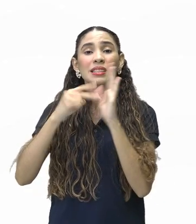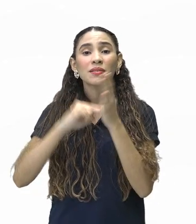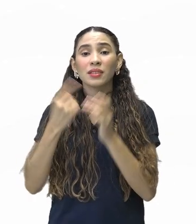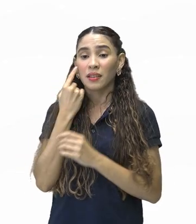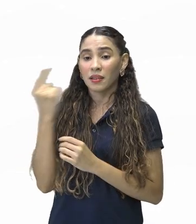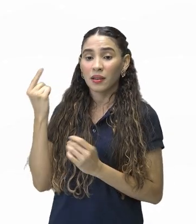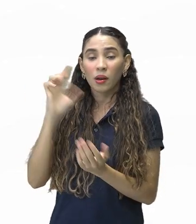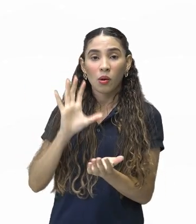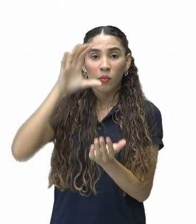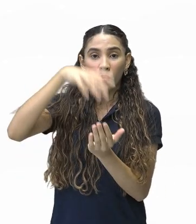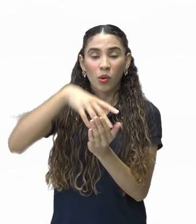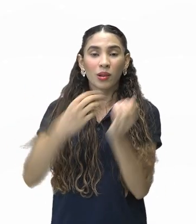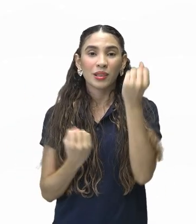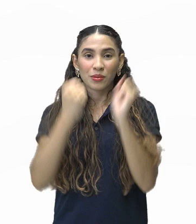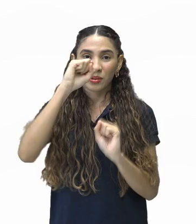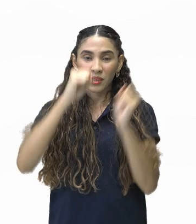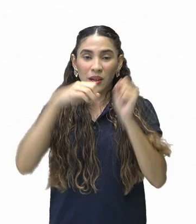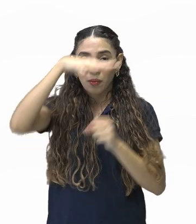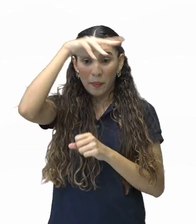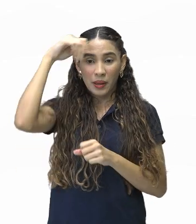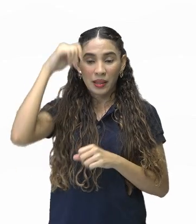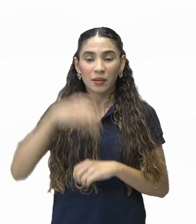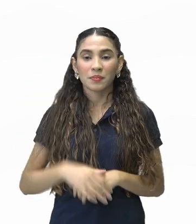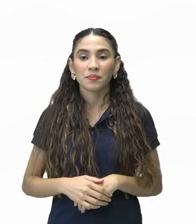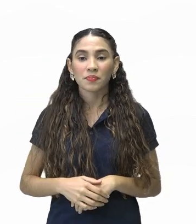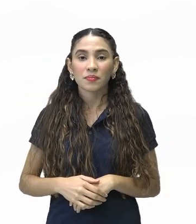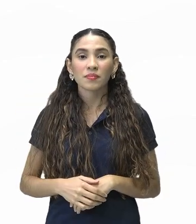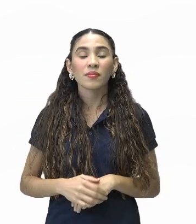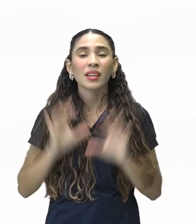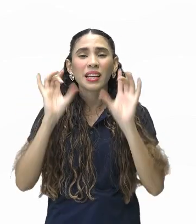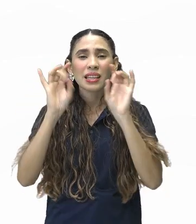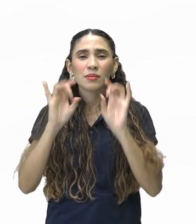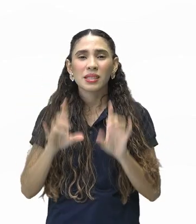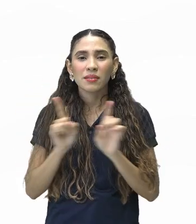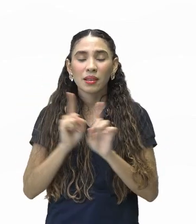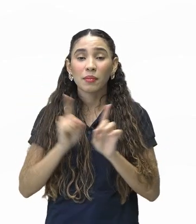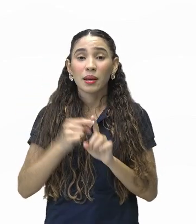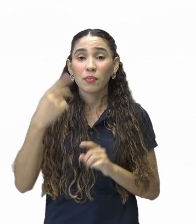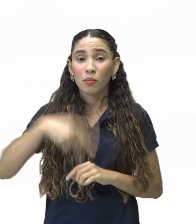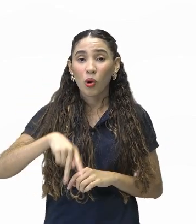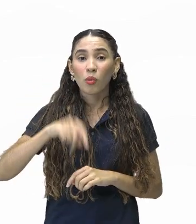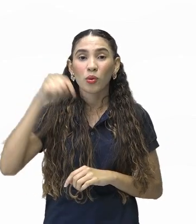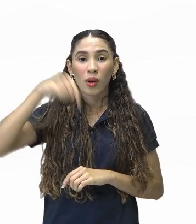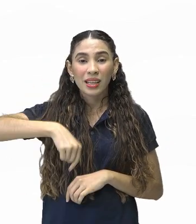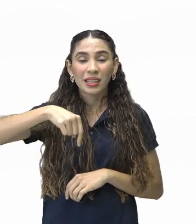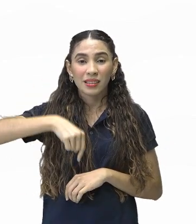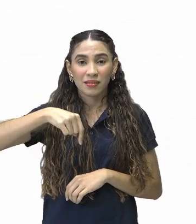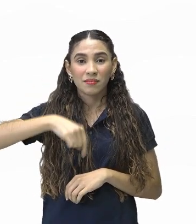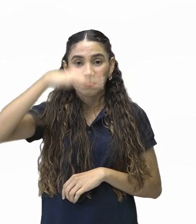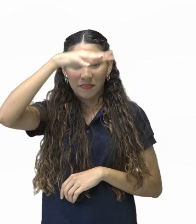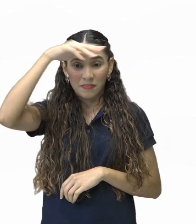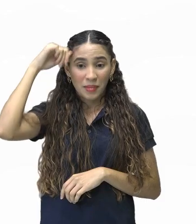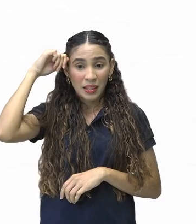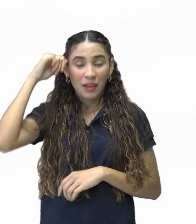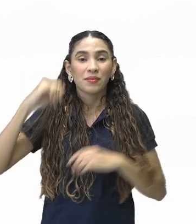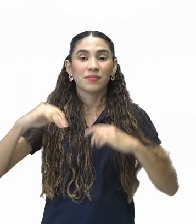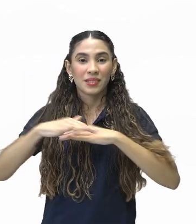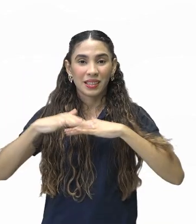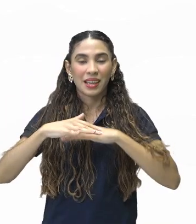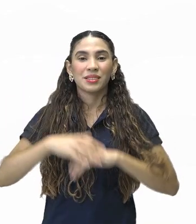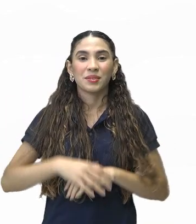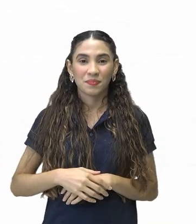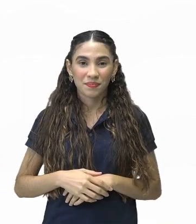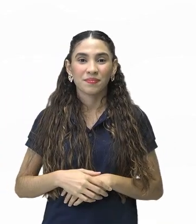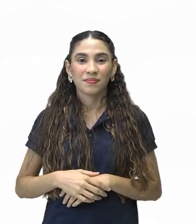significar Polo Industrial de Manaus. É específico do nosso polo industrial aqui na cidade